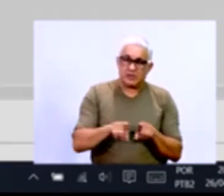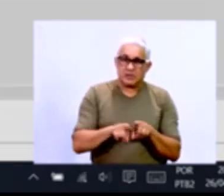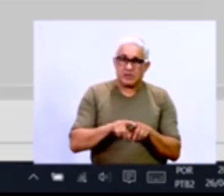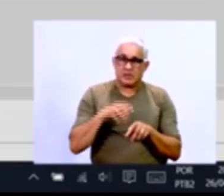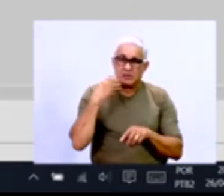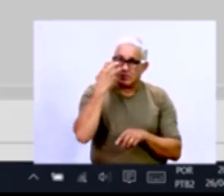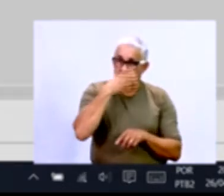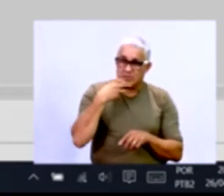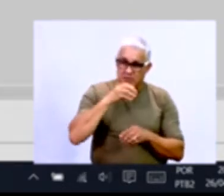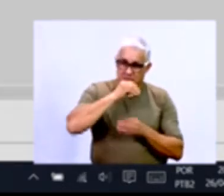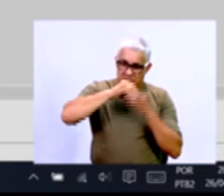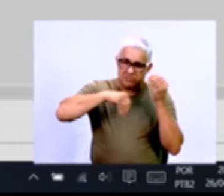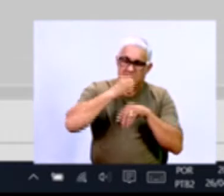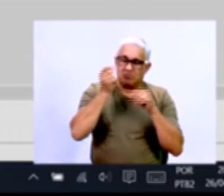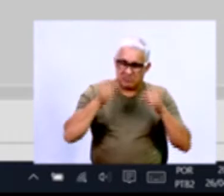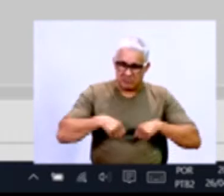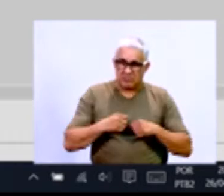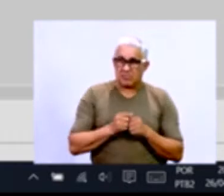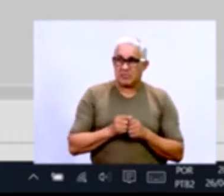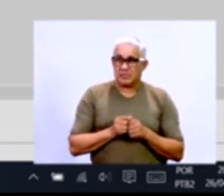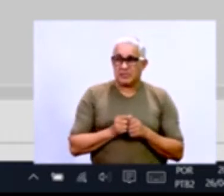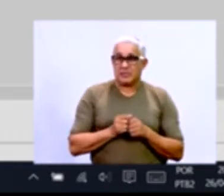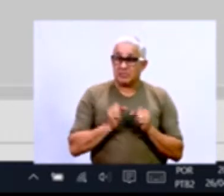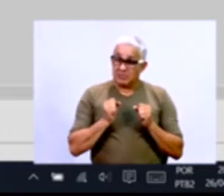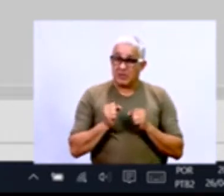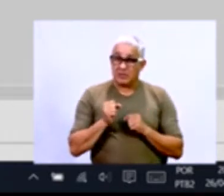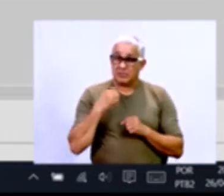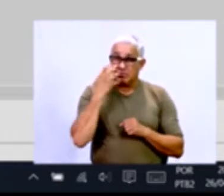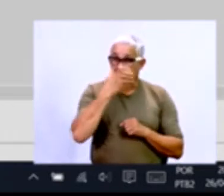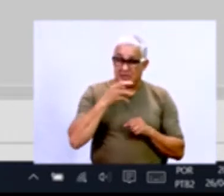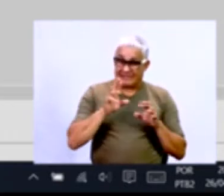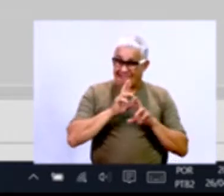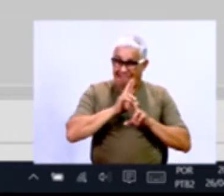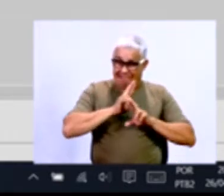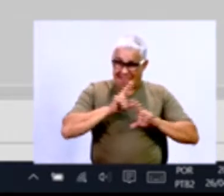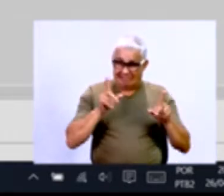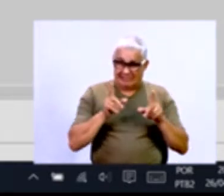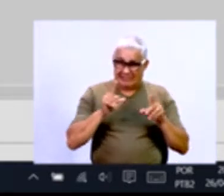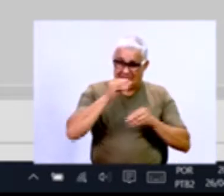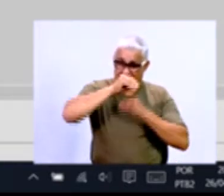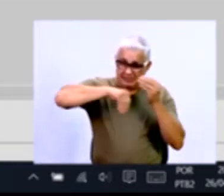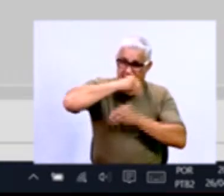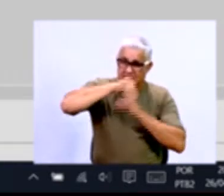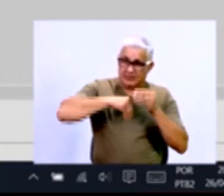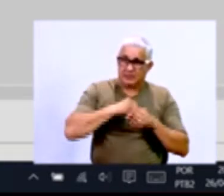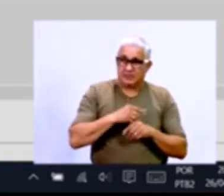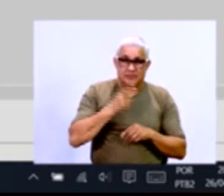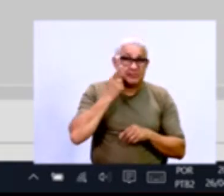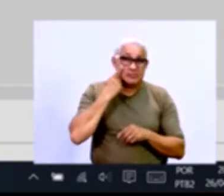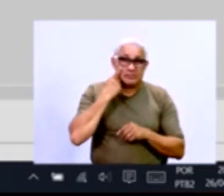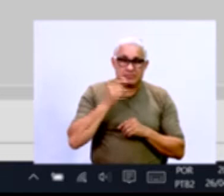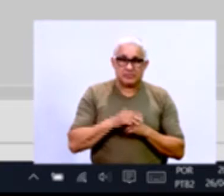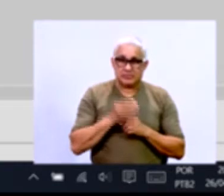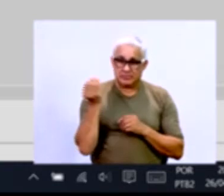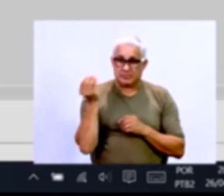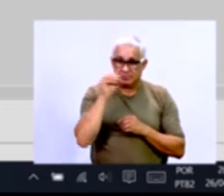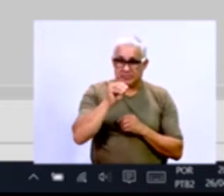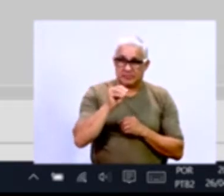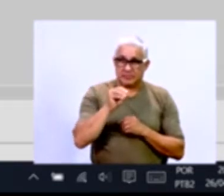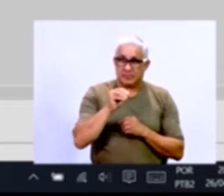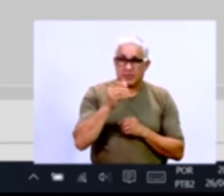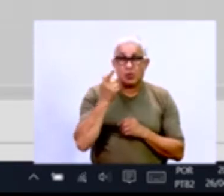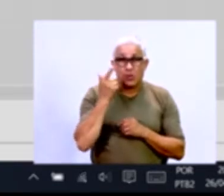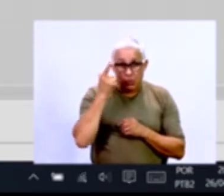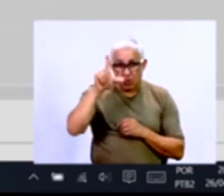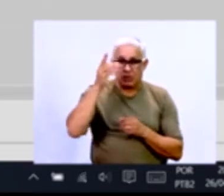essa música aqui da faixa 2 poderia ser uma música completamente diferente. Quer ver? Eu posso adicionar aqui eu posso importar um